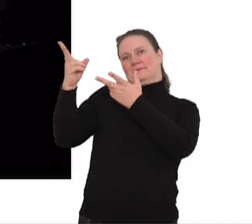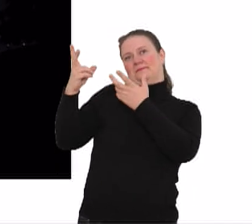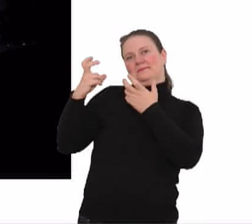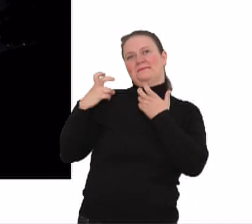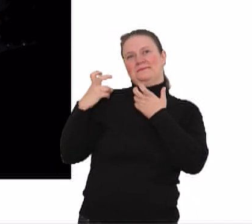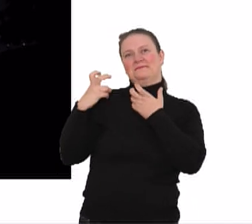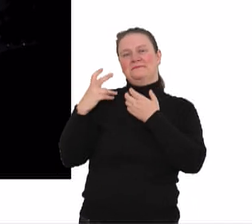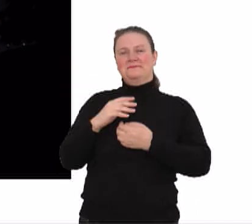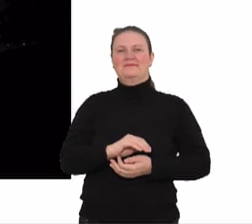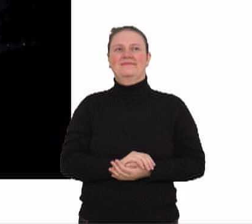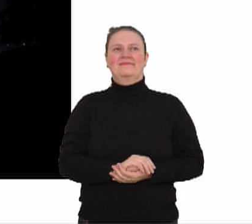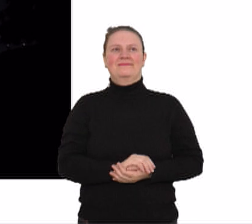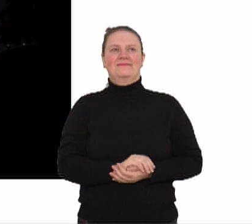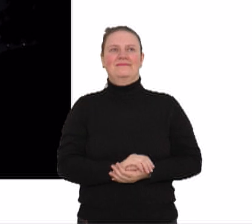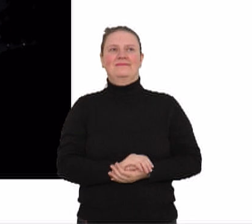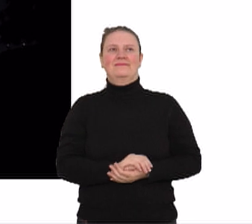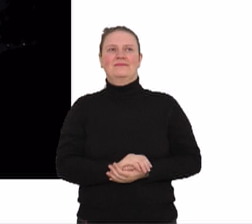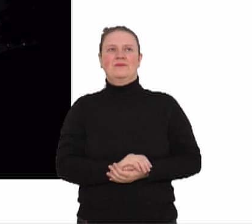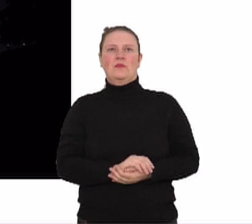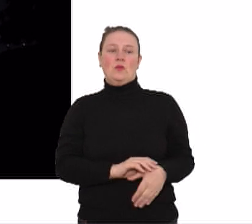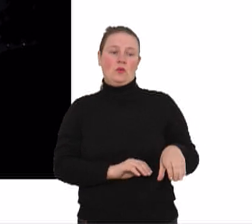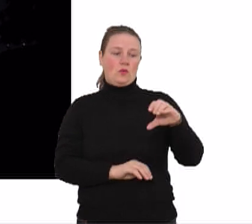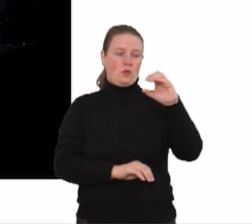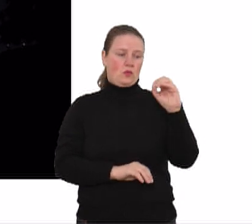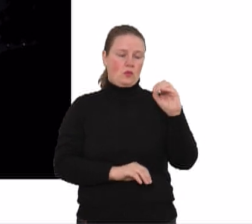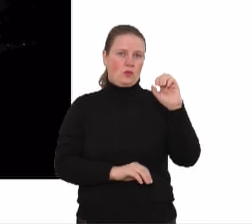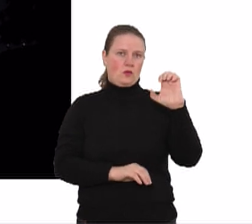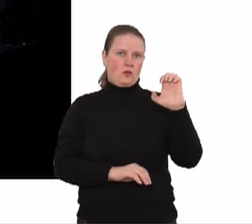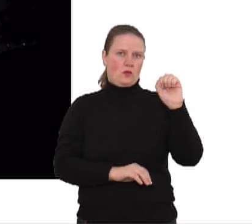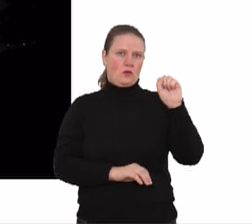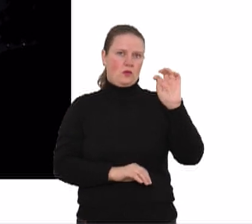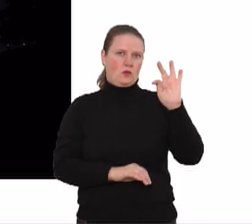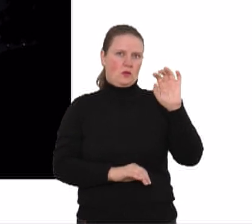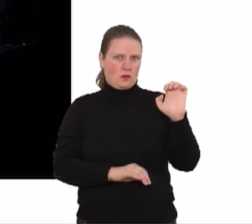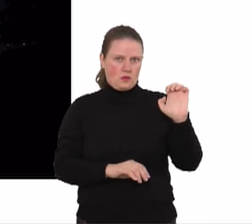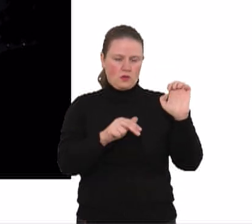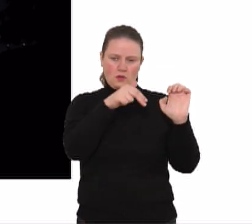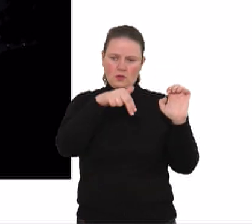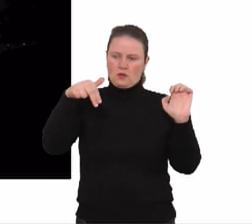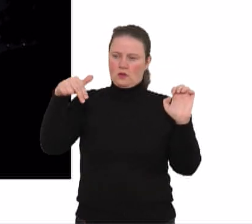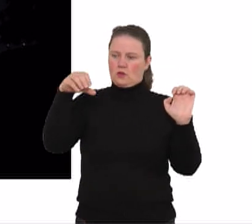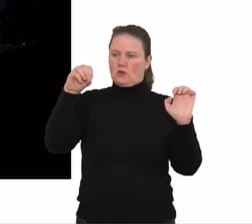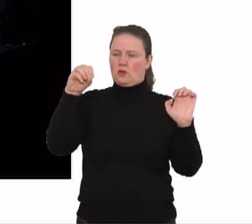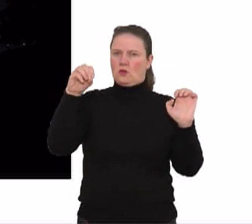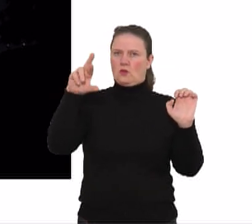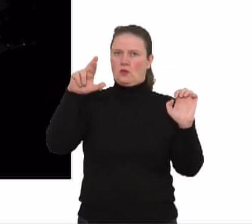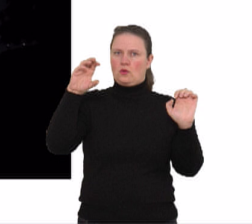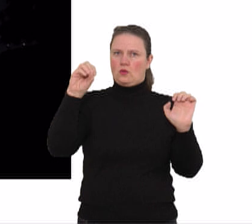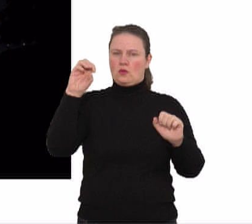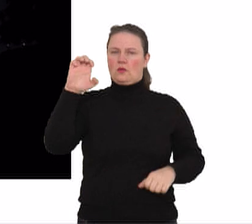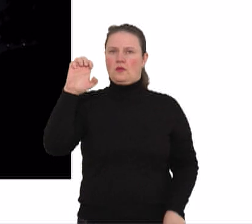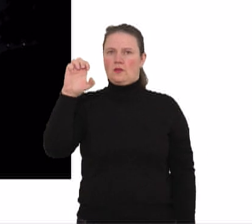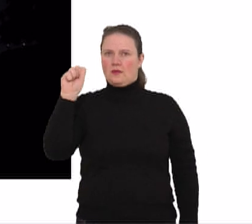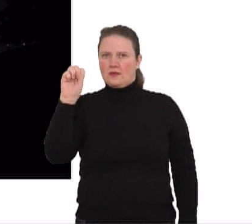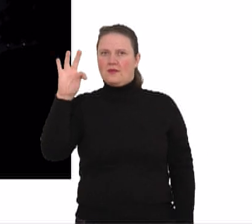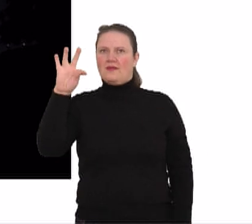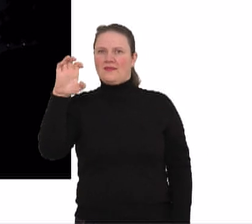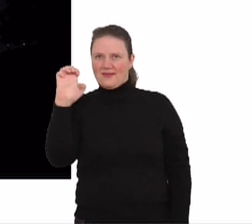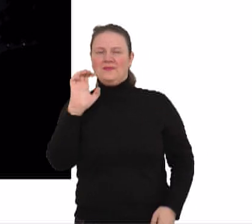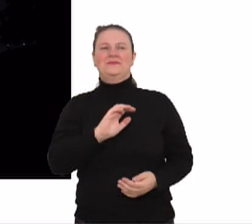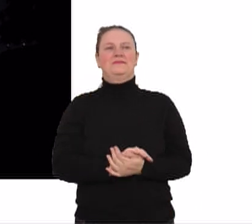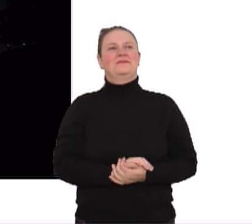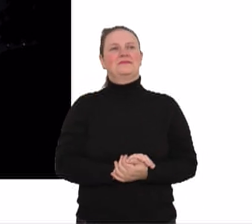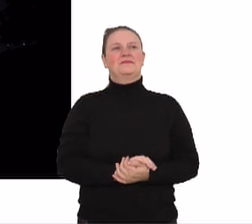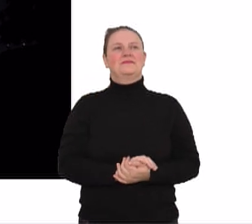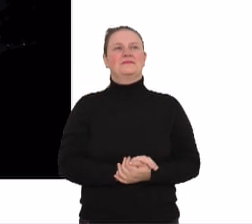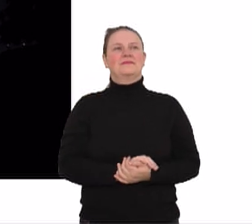para esse ponto entre oeste e noroeste. Você pode mexer no estelário, né? Você pode virar para o lado que